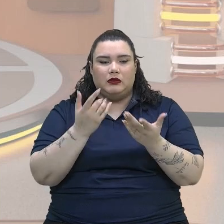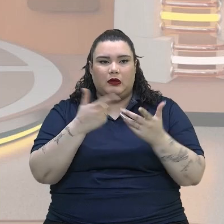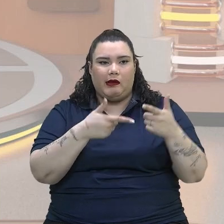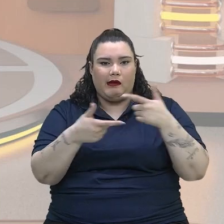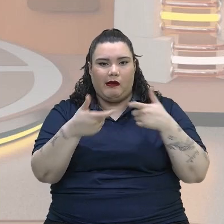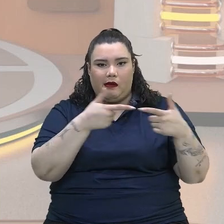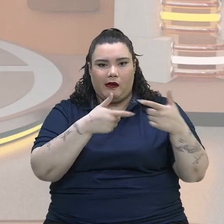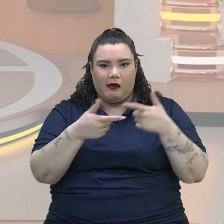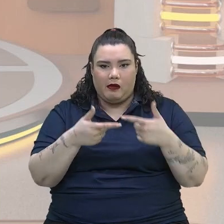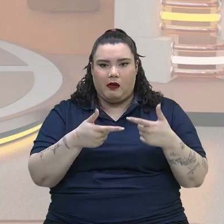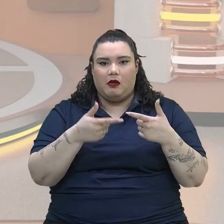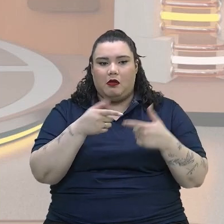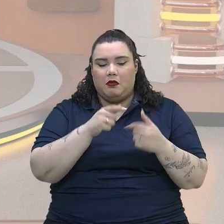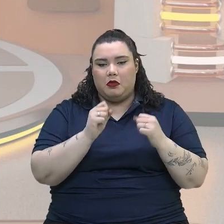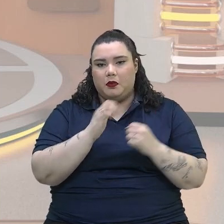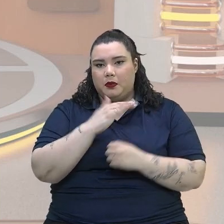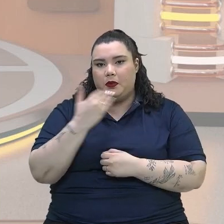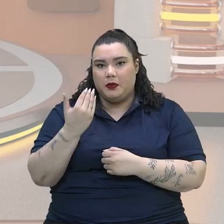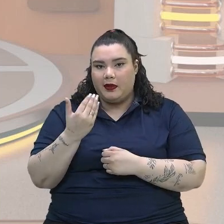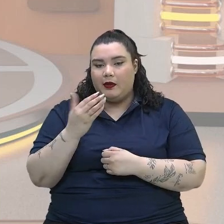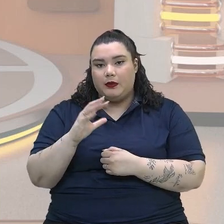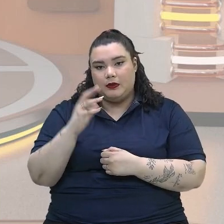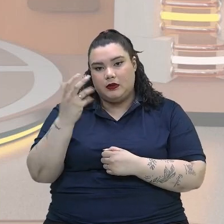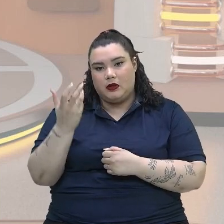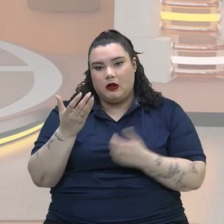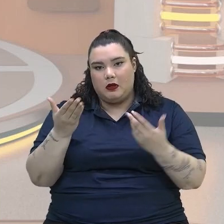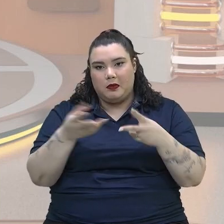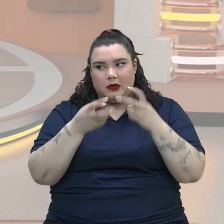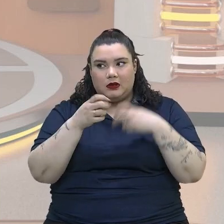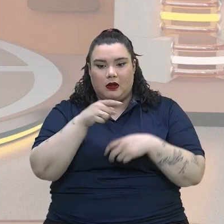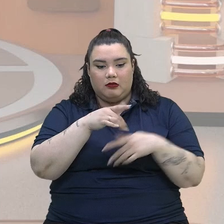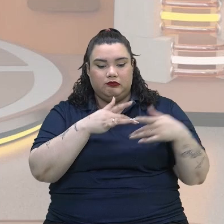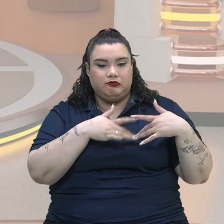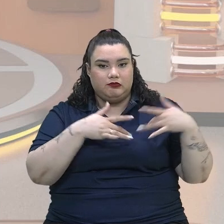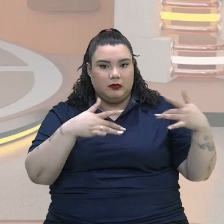e chegam a perder suas vidas. Então vejam lá,